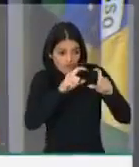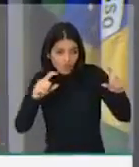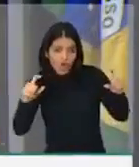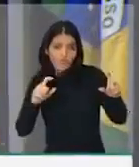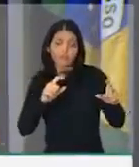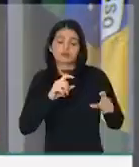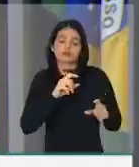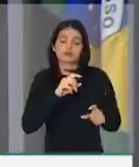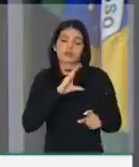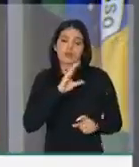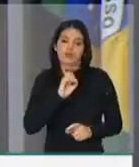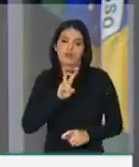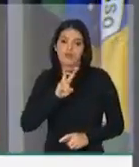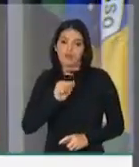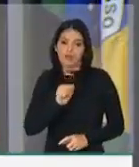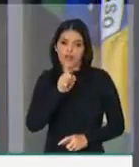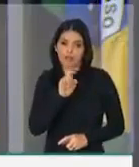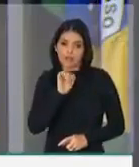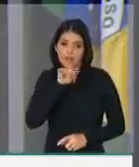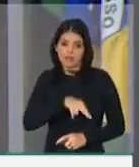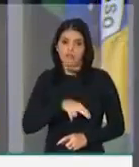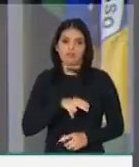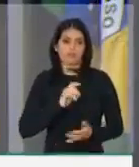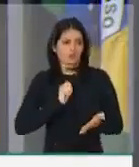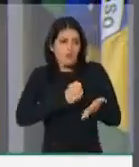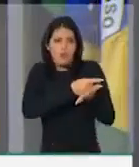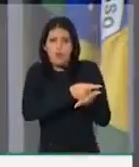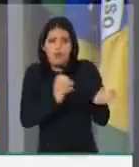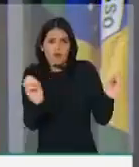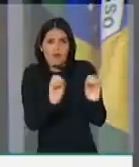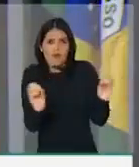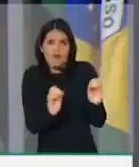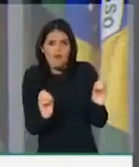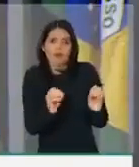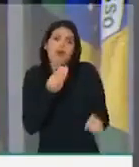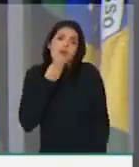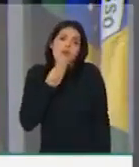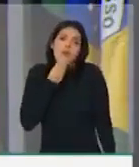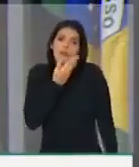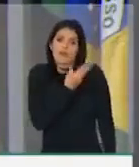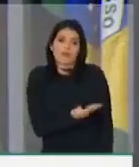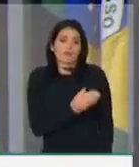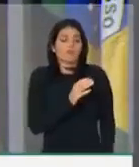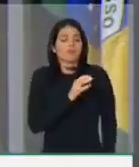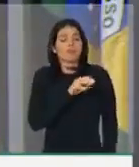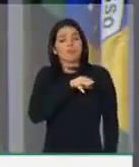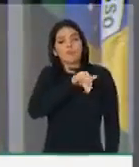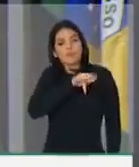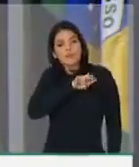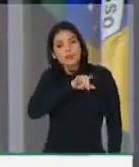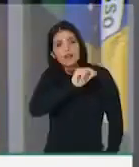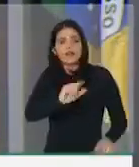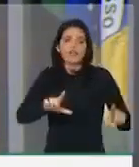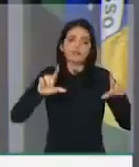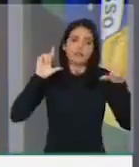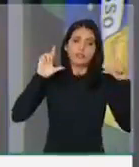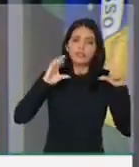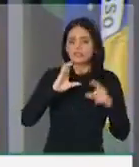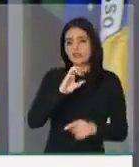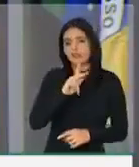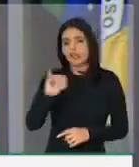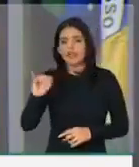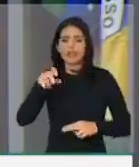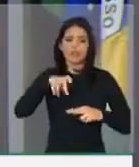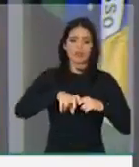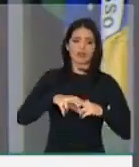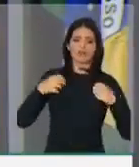kovacs in não foi comprada uma dose sequer e obviamente que ele foi para CPI fez seu teatro foi lá